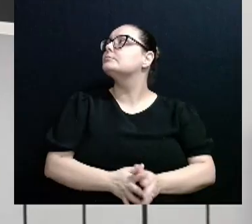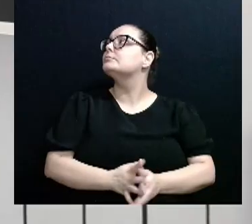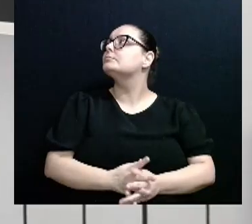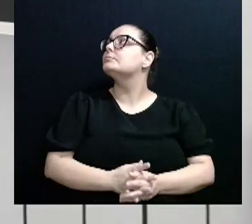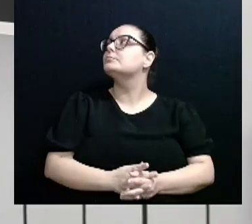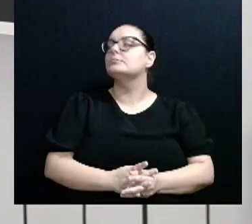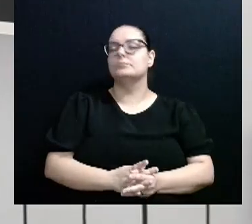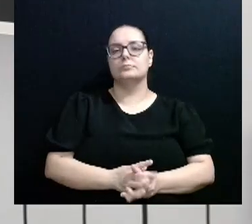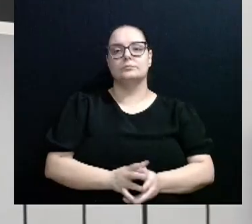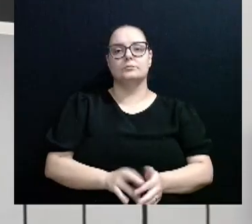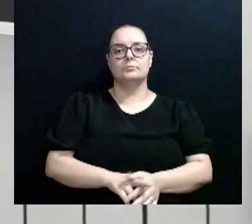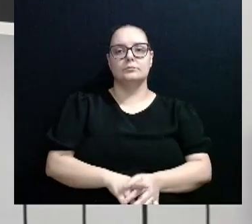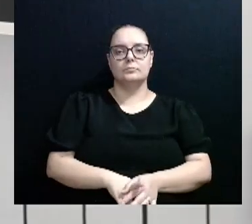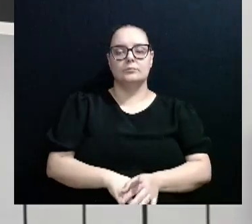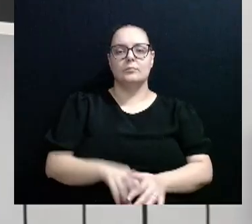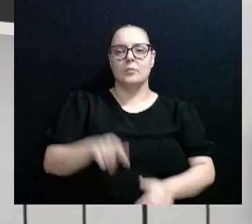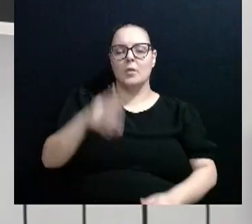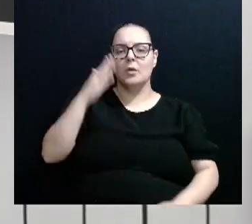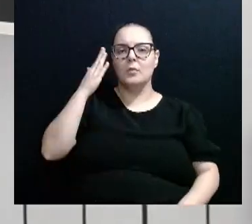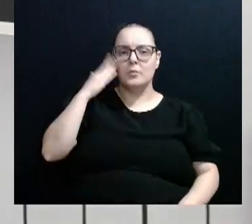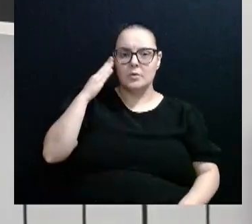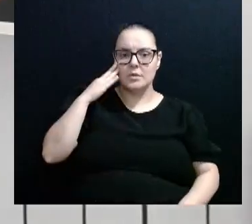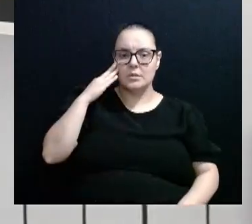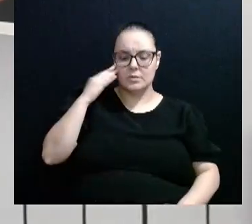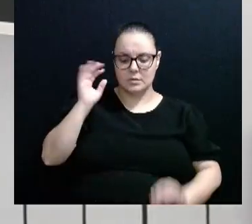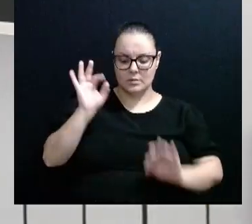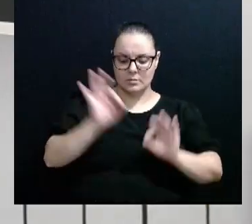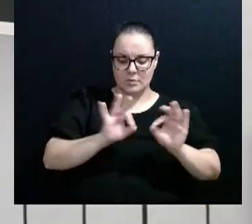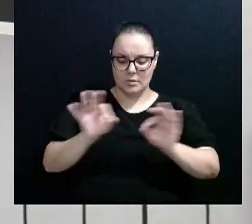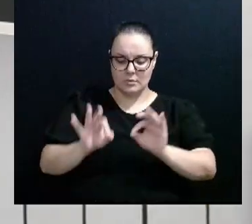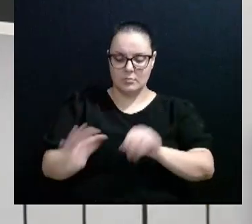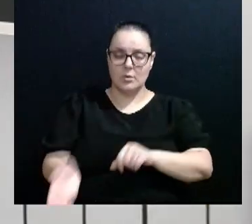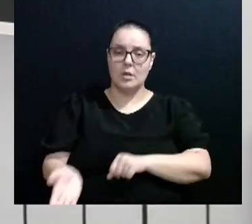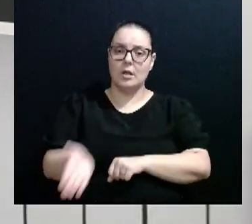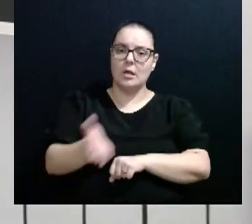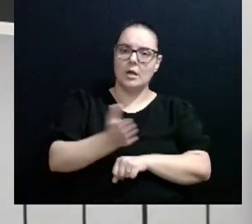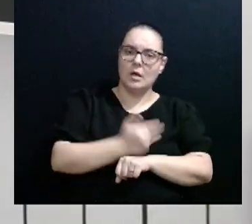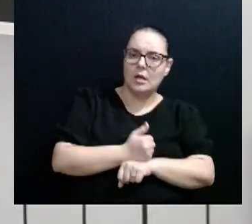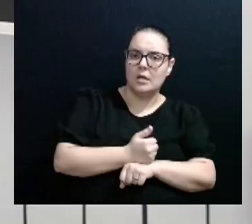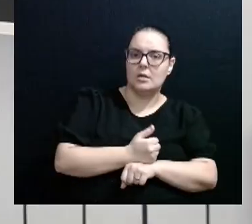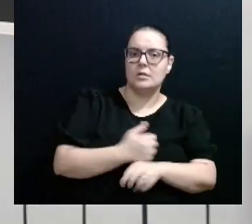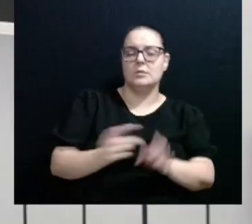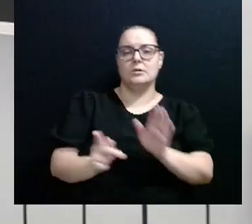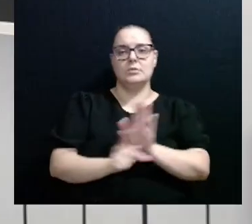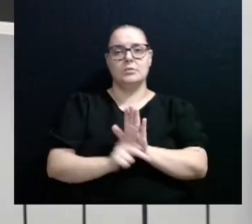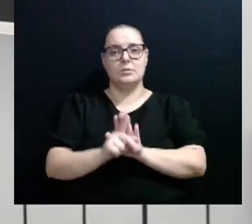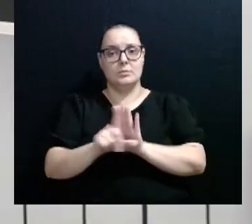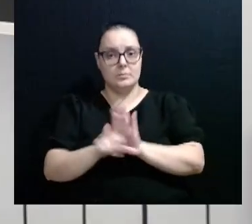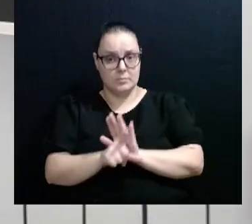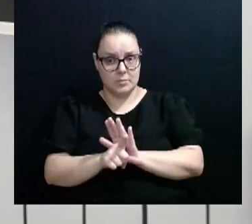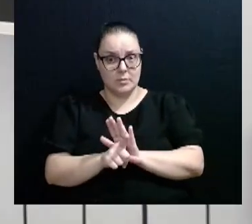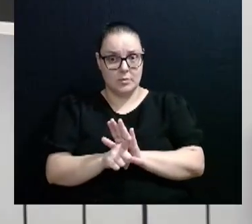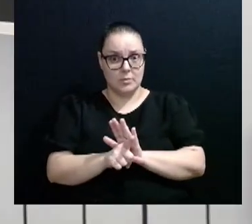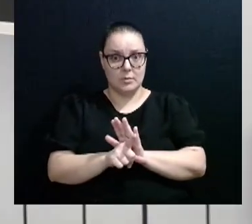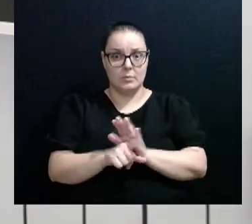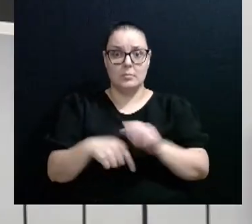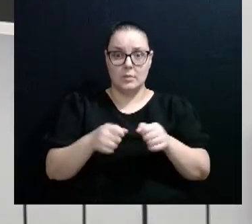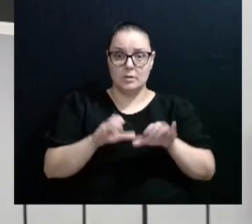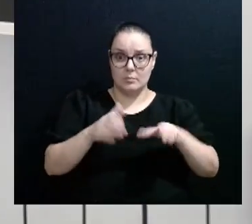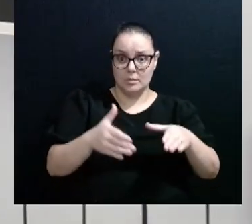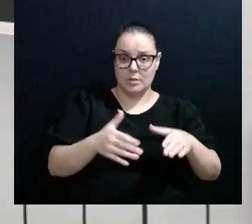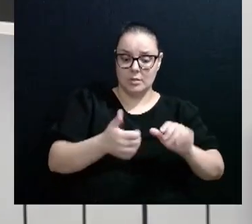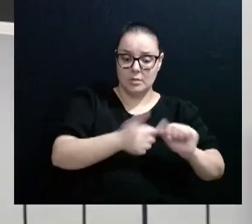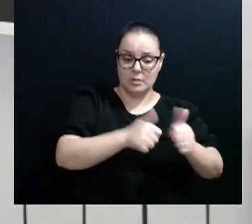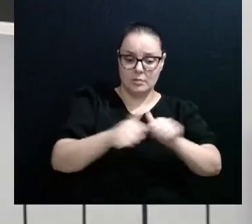Você sabia que os projetos, antes de virarem lei, precisam passar pela avaliação das comissões